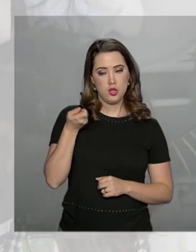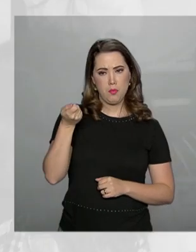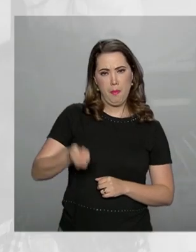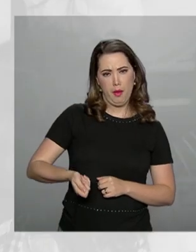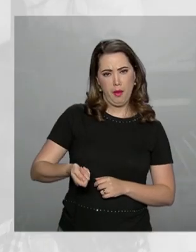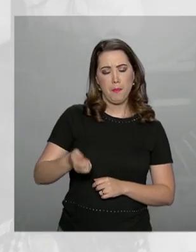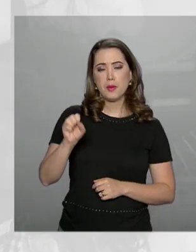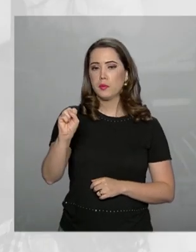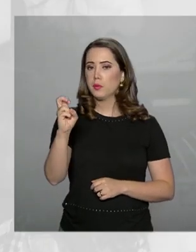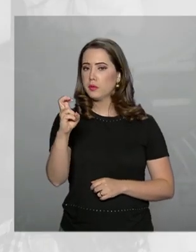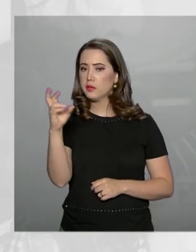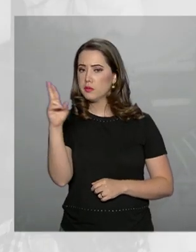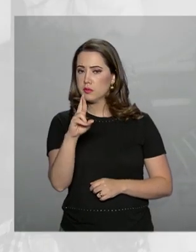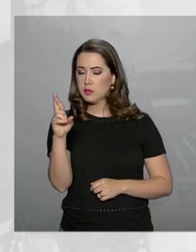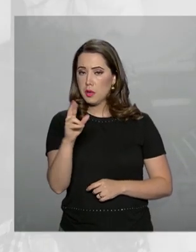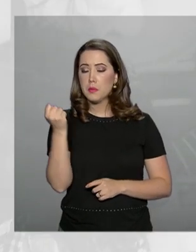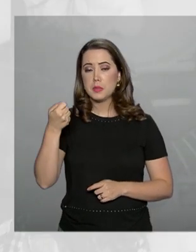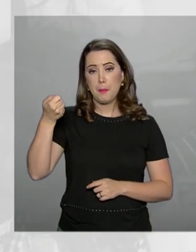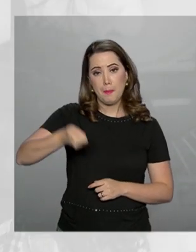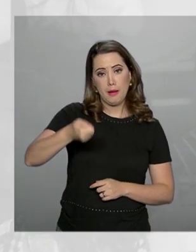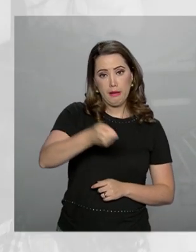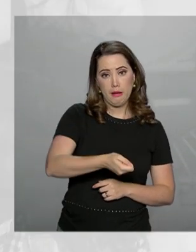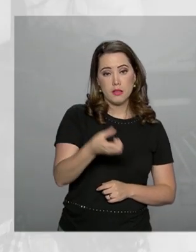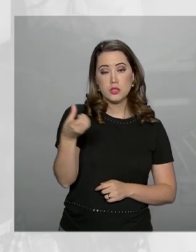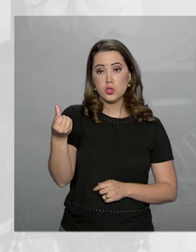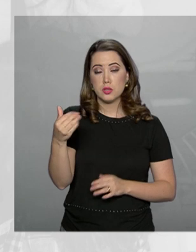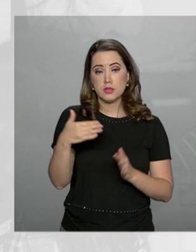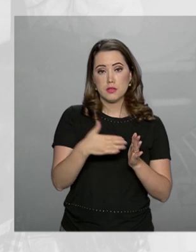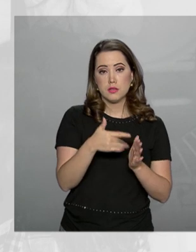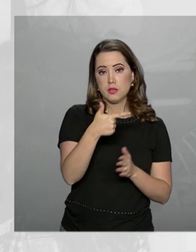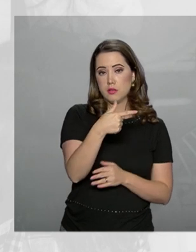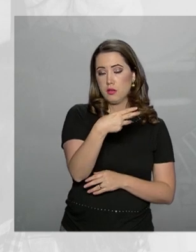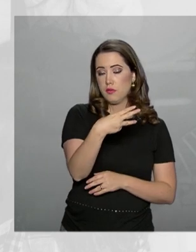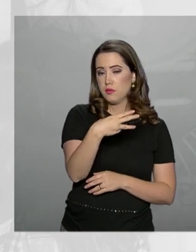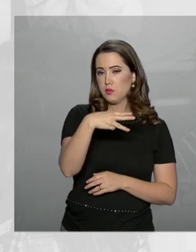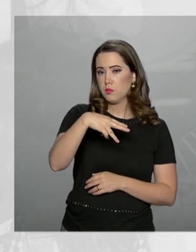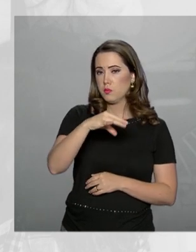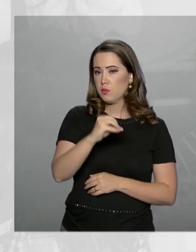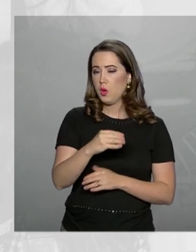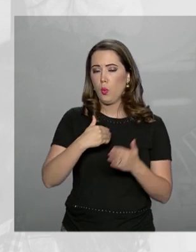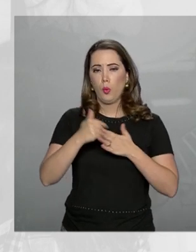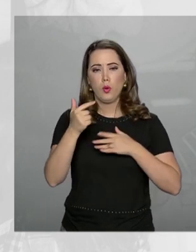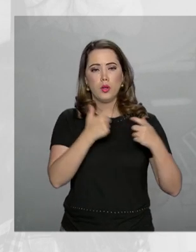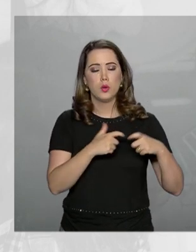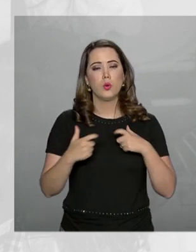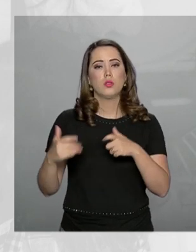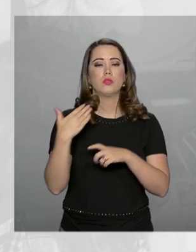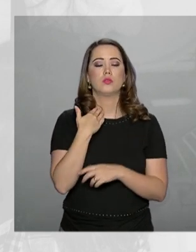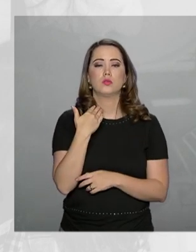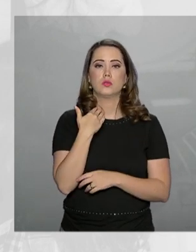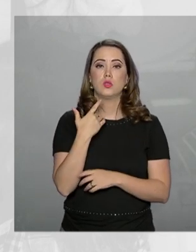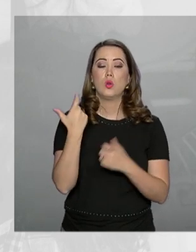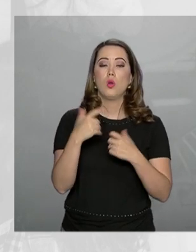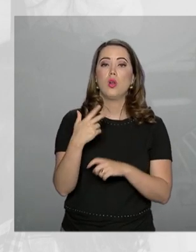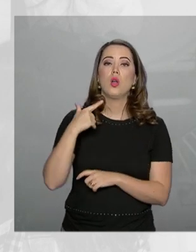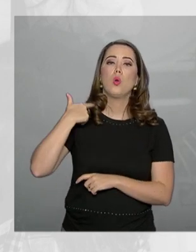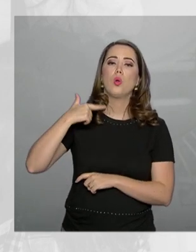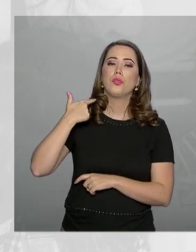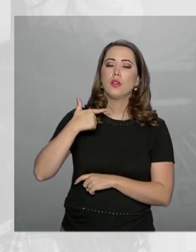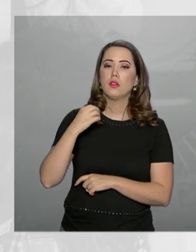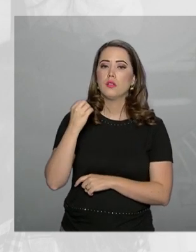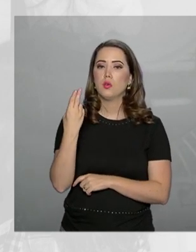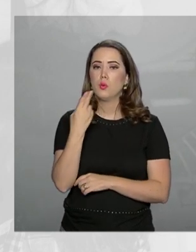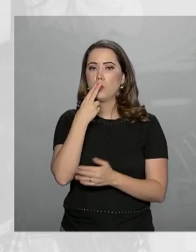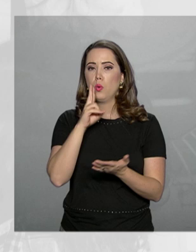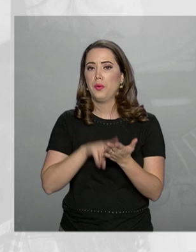de R$ 85,00 e deve ser paga de 6 a 23 de maio em qualquer agência bancária, casas lotéricas ou